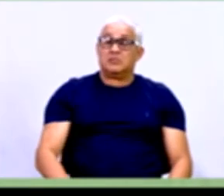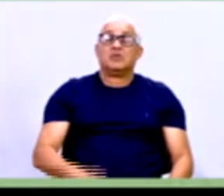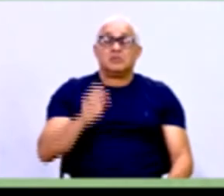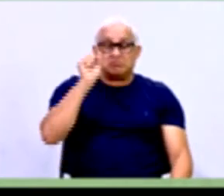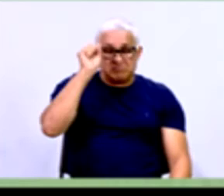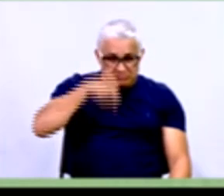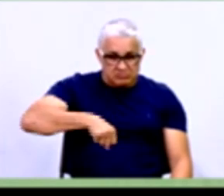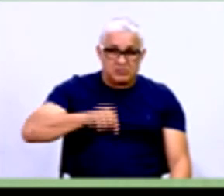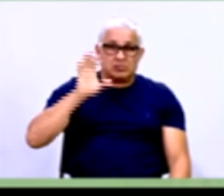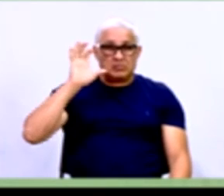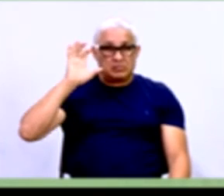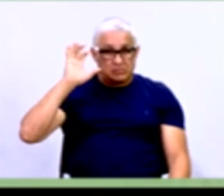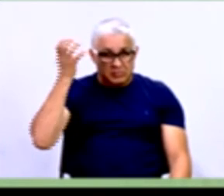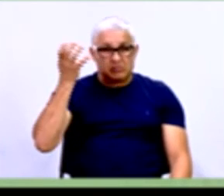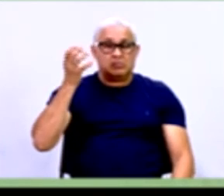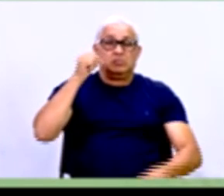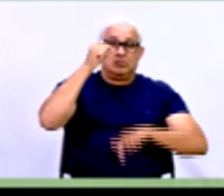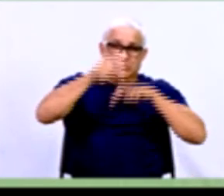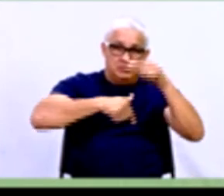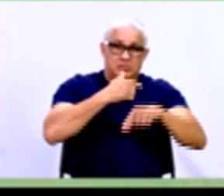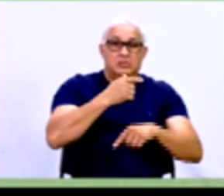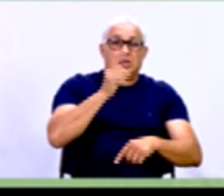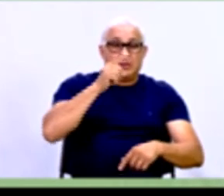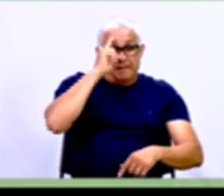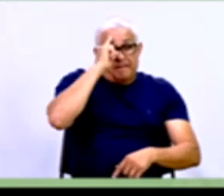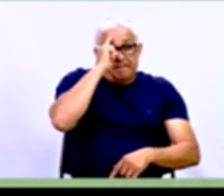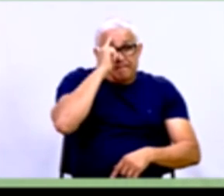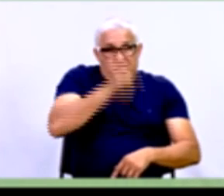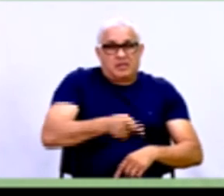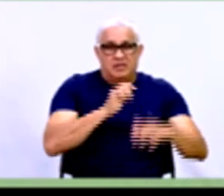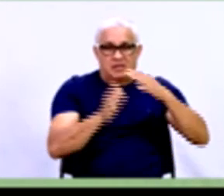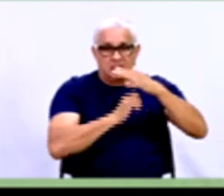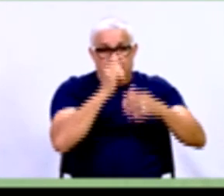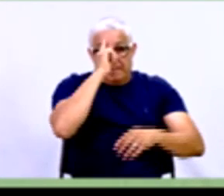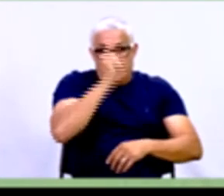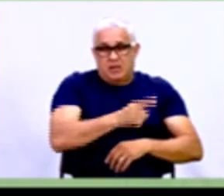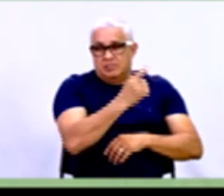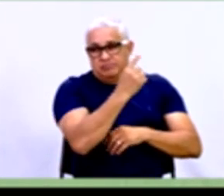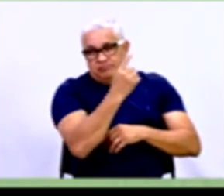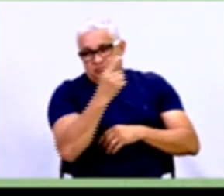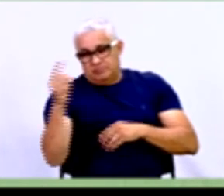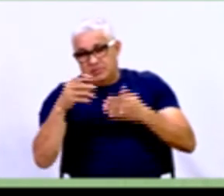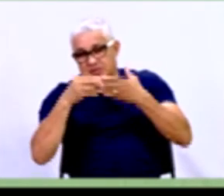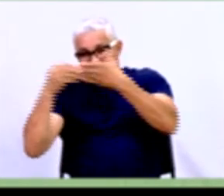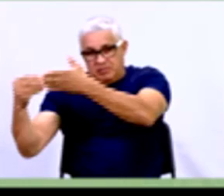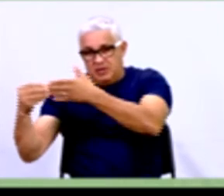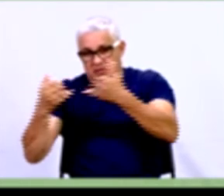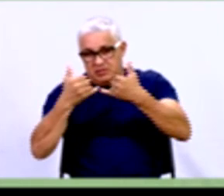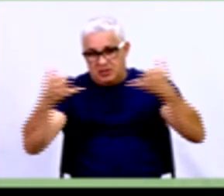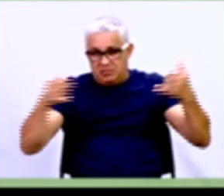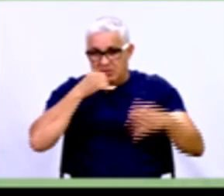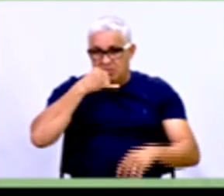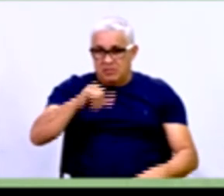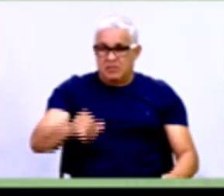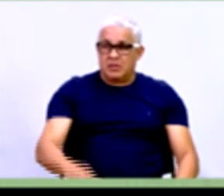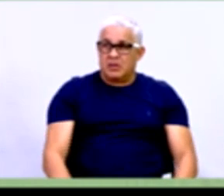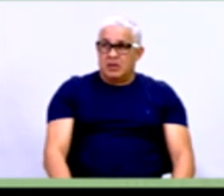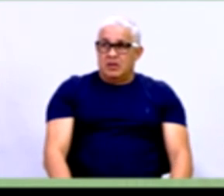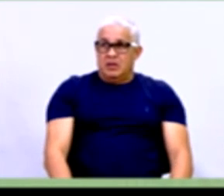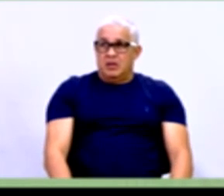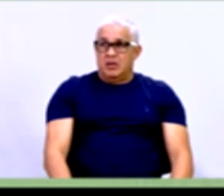né? Porque foi no percurso e foi atendendo uma ordem da empresa dele. Os acidentes de trabalho